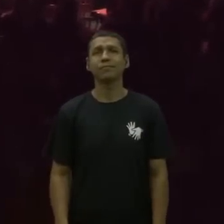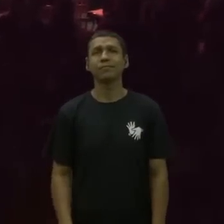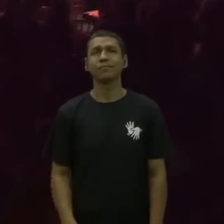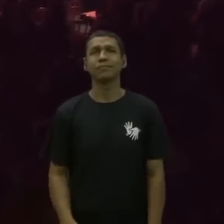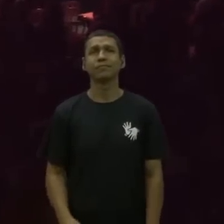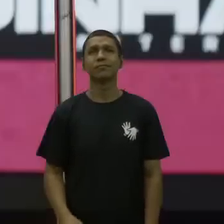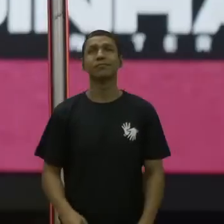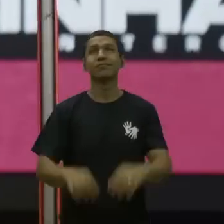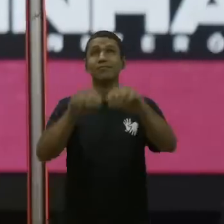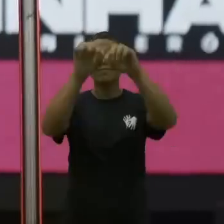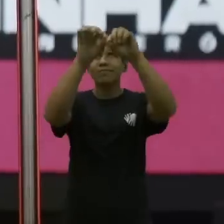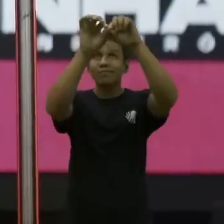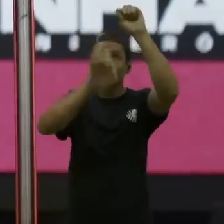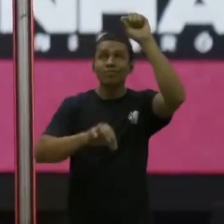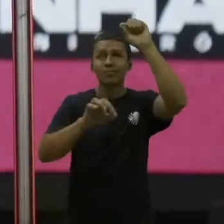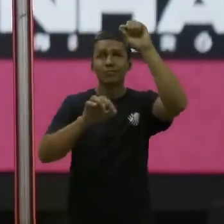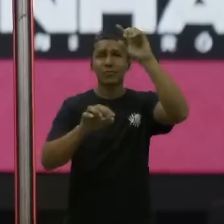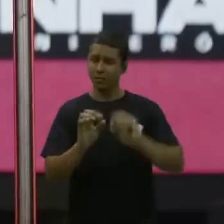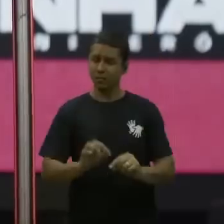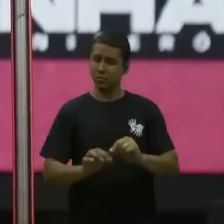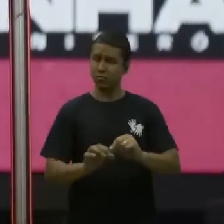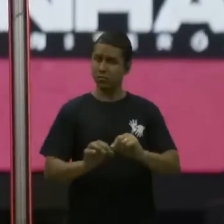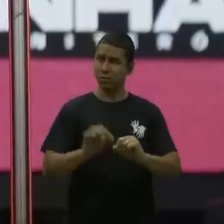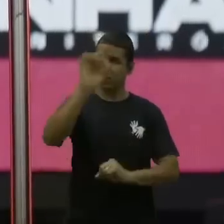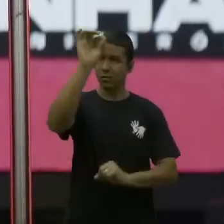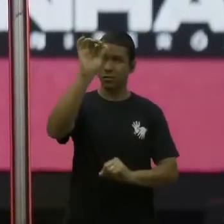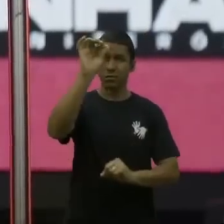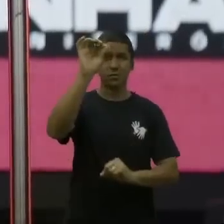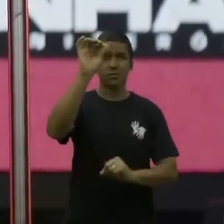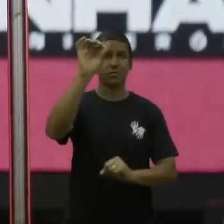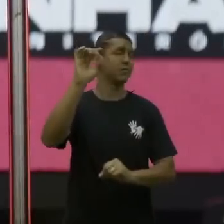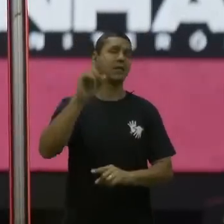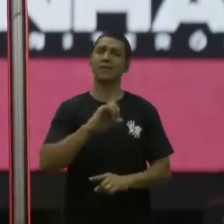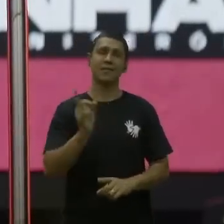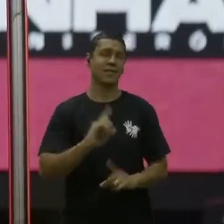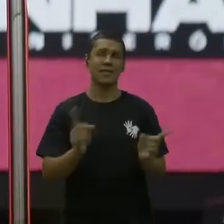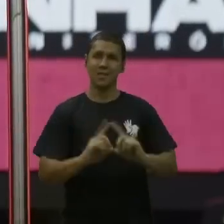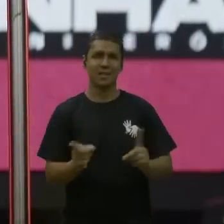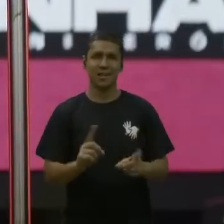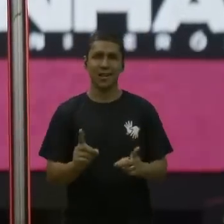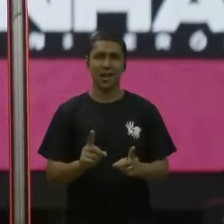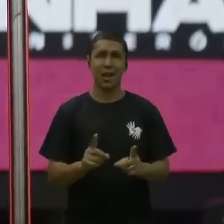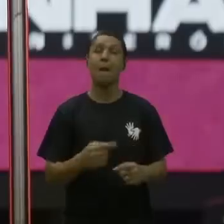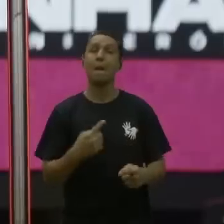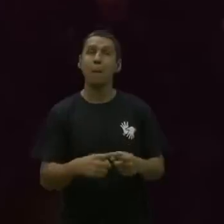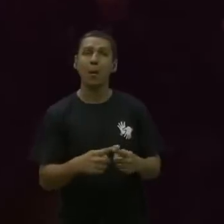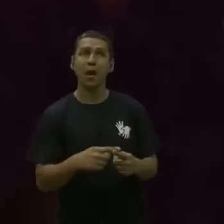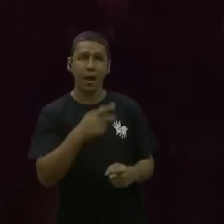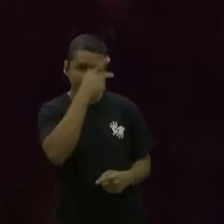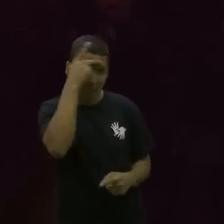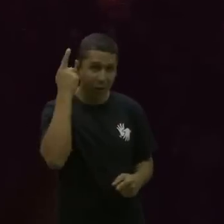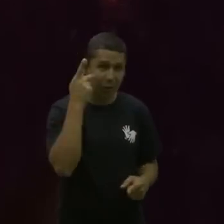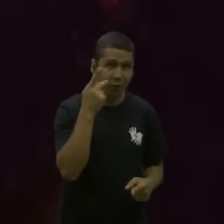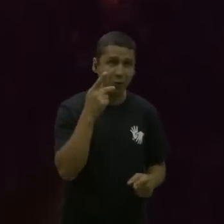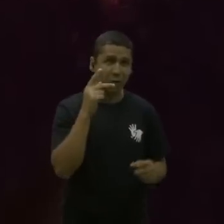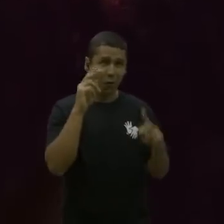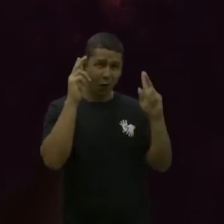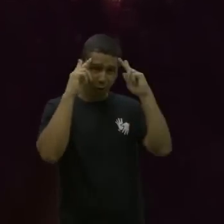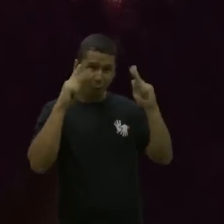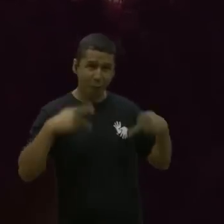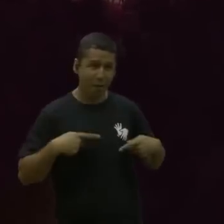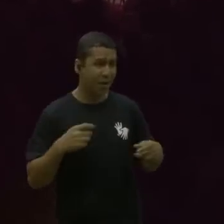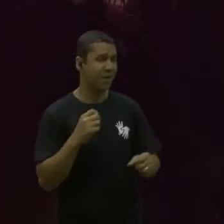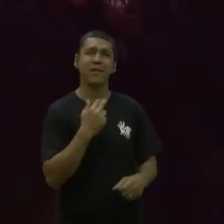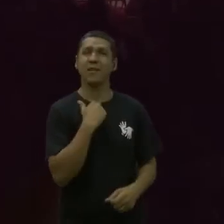não se rasga de baixo para cima, porque essa obra o homem não poderia fazer. O véu se rasga